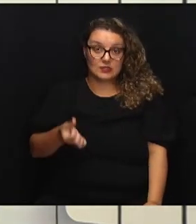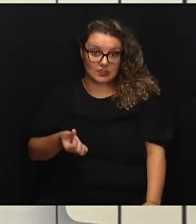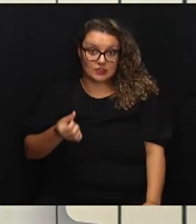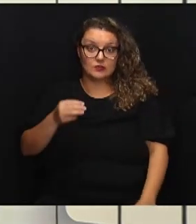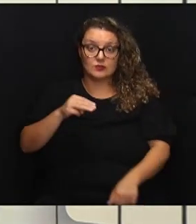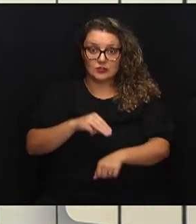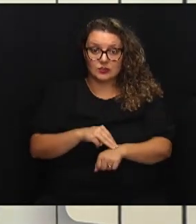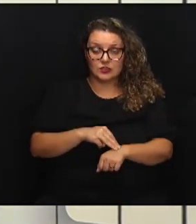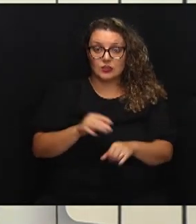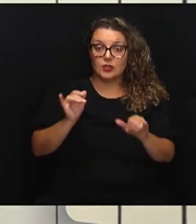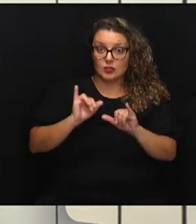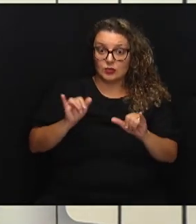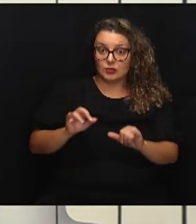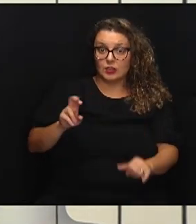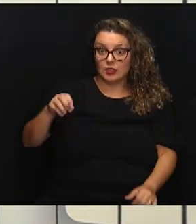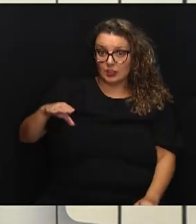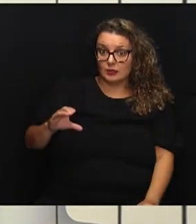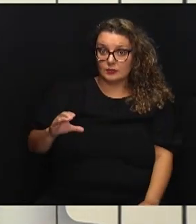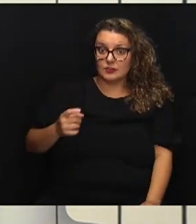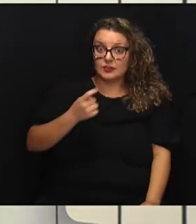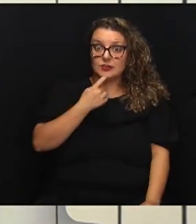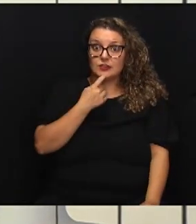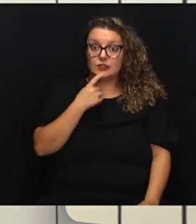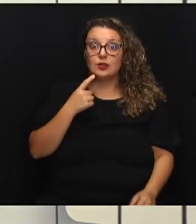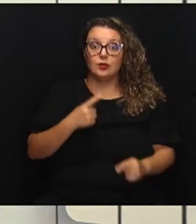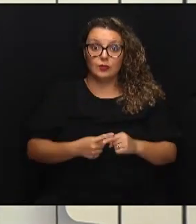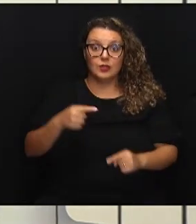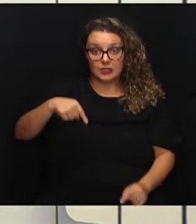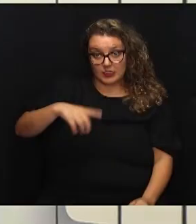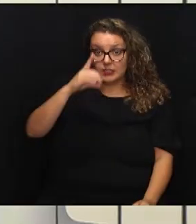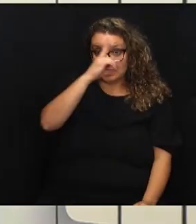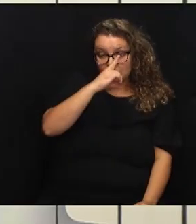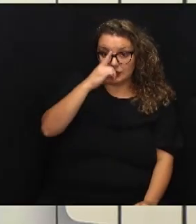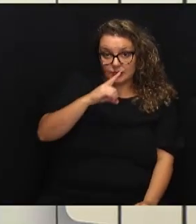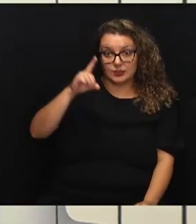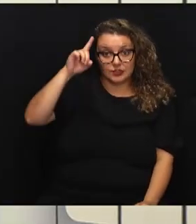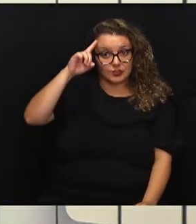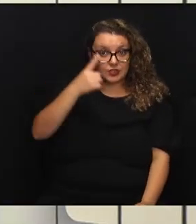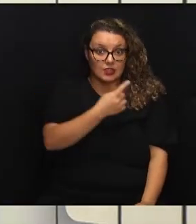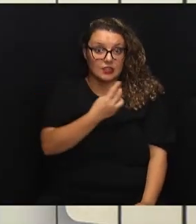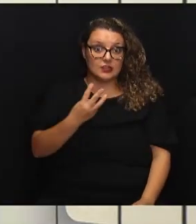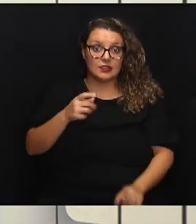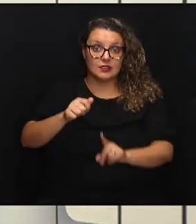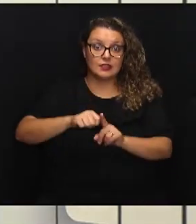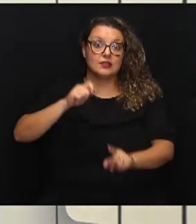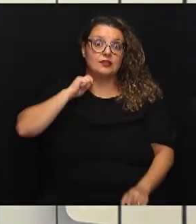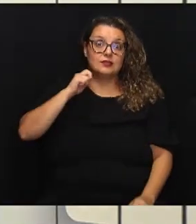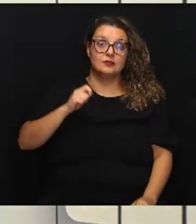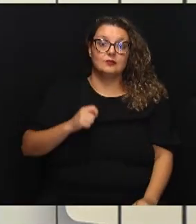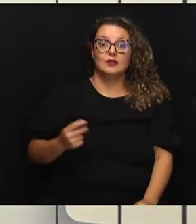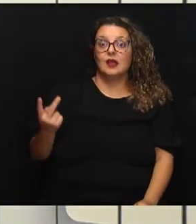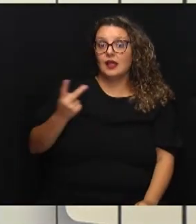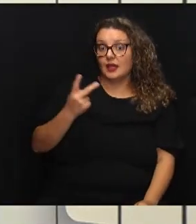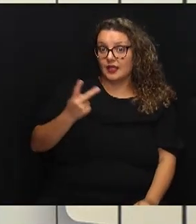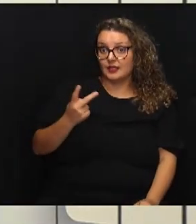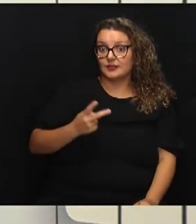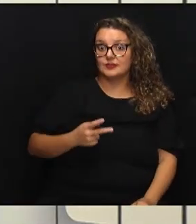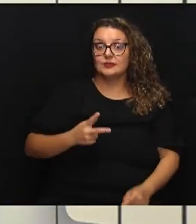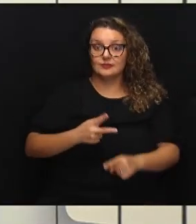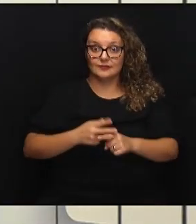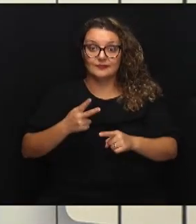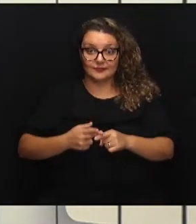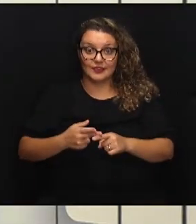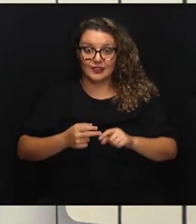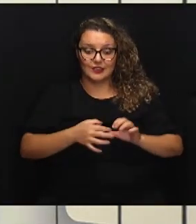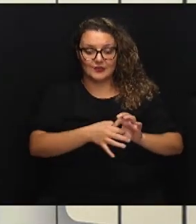12h26. Notícia da metrópole aqui de Campinas, porque neste domingo, dia 13 de abril, acontece a segunda etapa do circuito